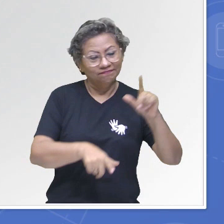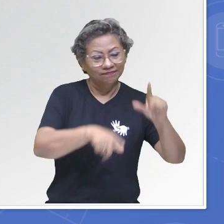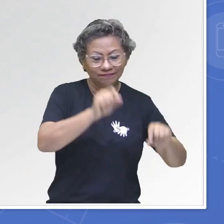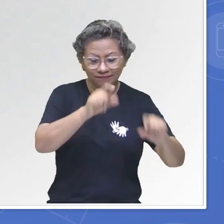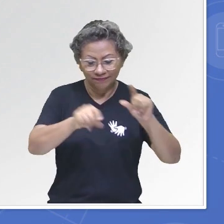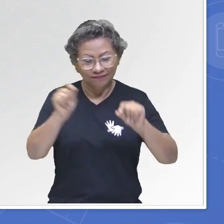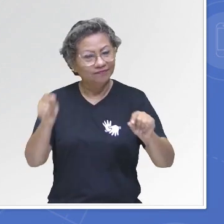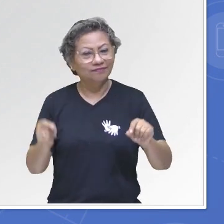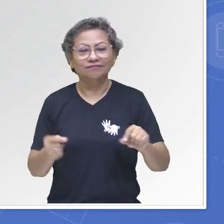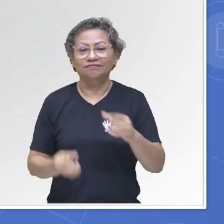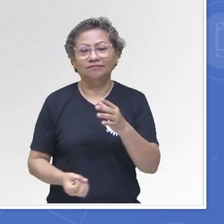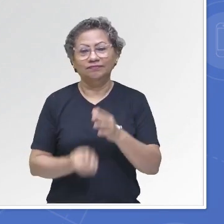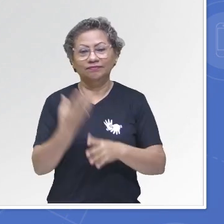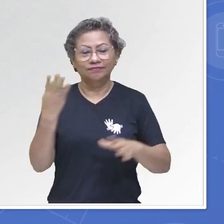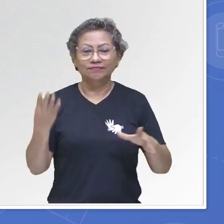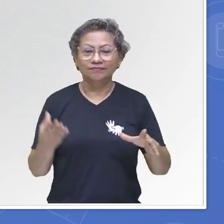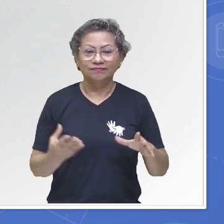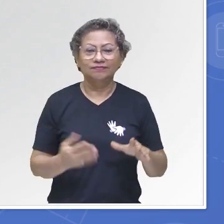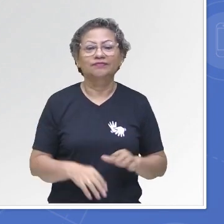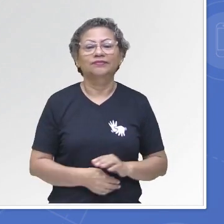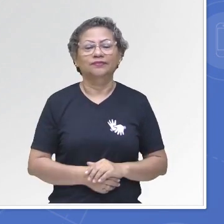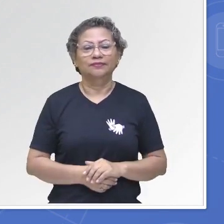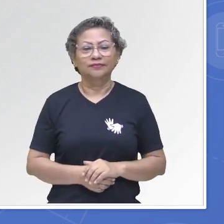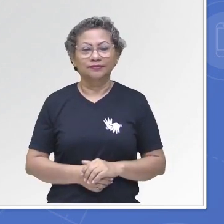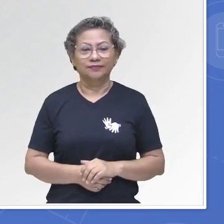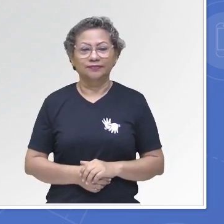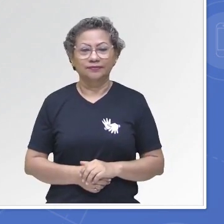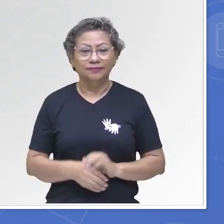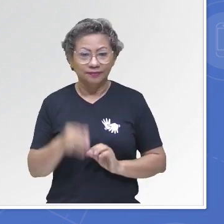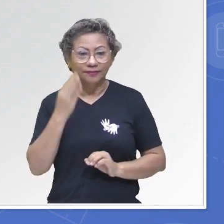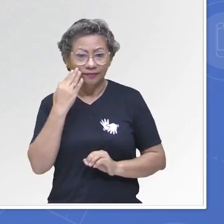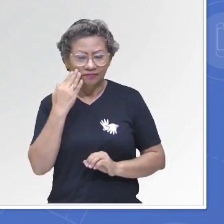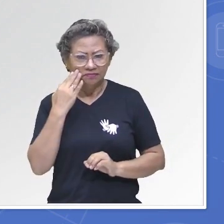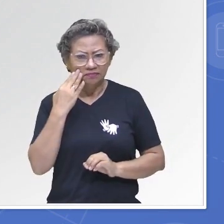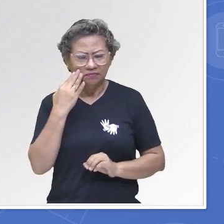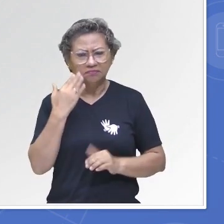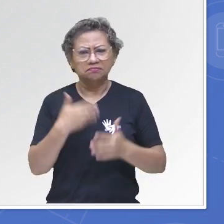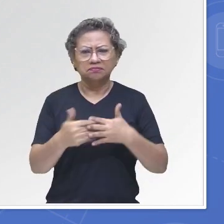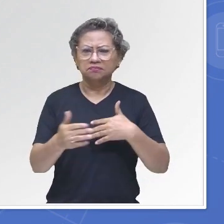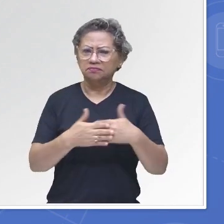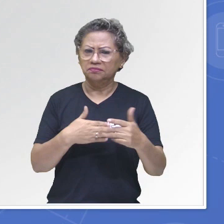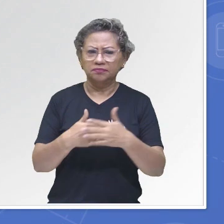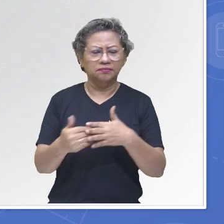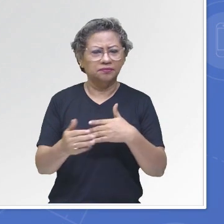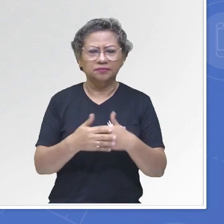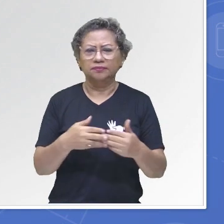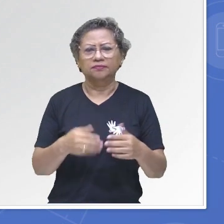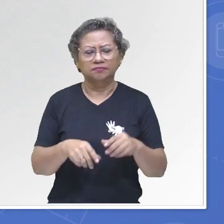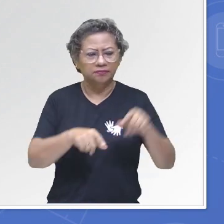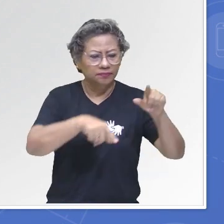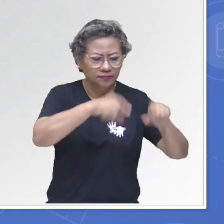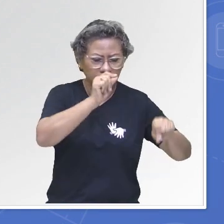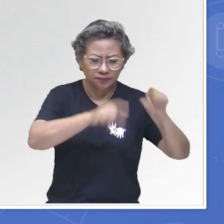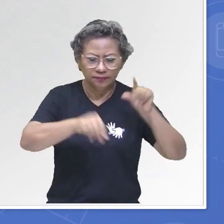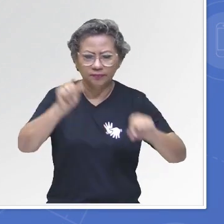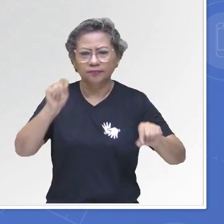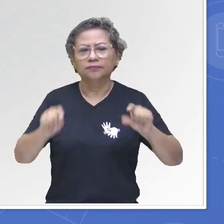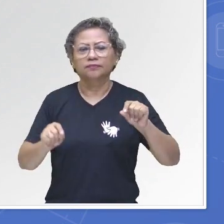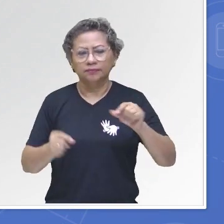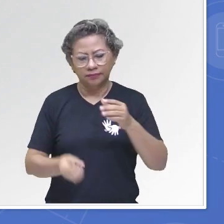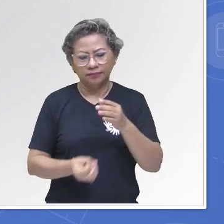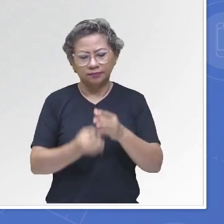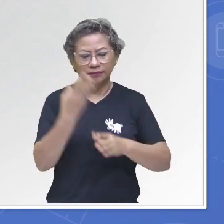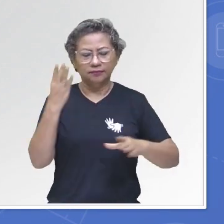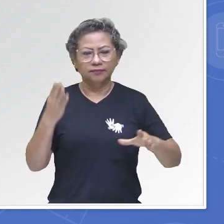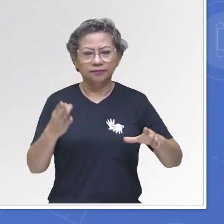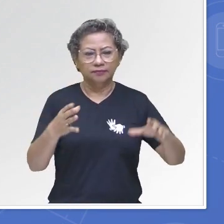parte da amostra. Então, foi escolhido aí, no caso, o número 3, mas poderia ter sido qualquer outro, né? Quando a gente estabelece dessa forma, a gente tem